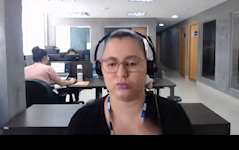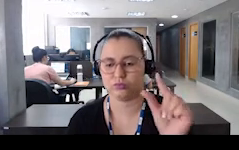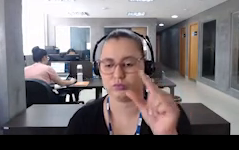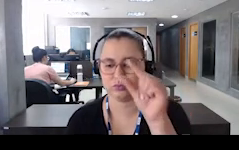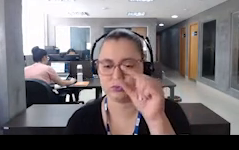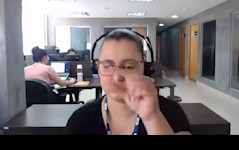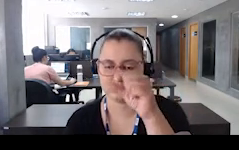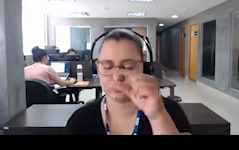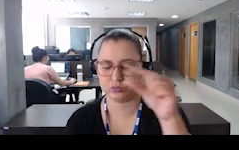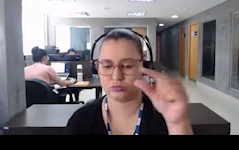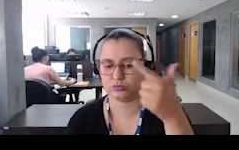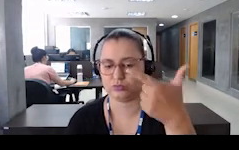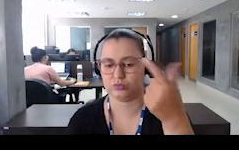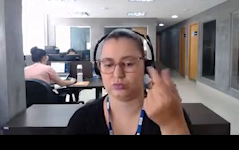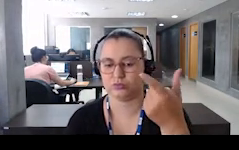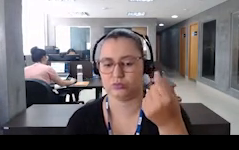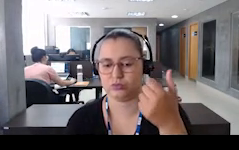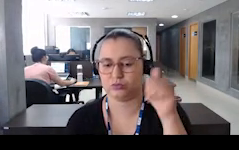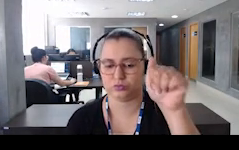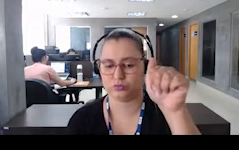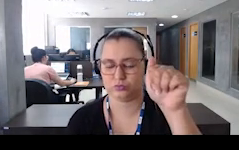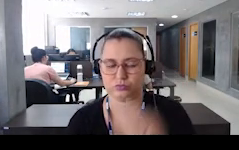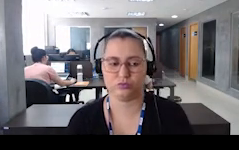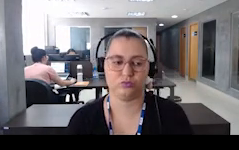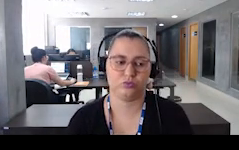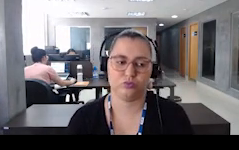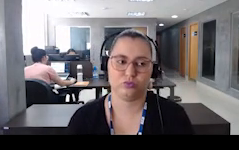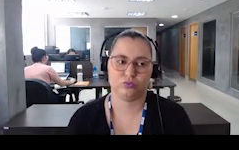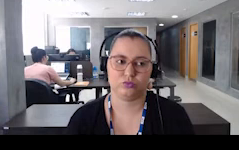aqui do lado, né? Mas, assim,